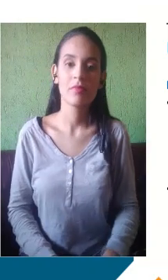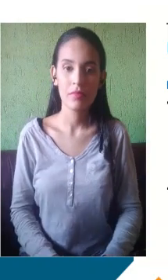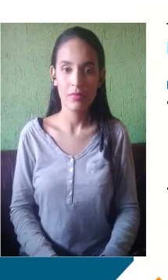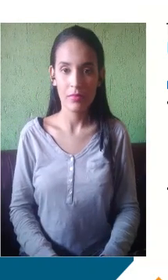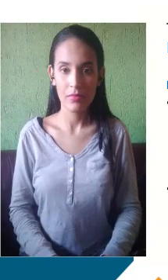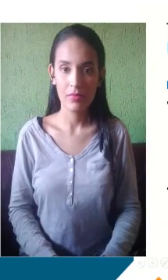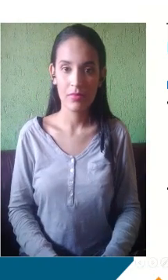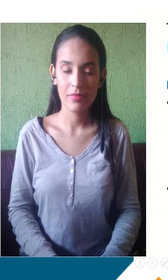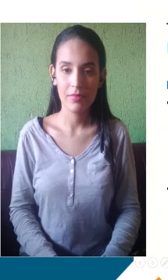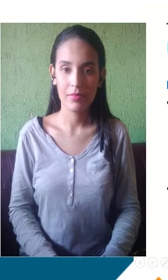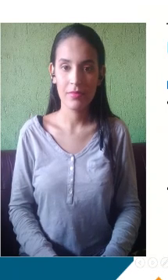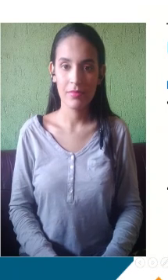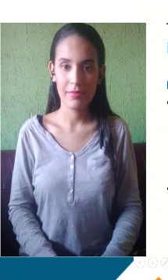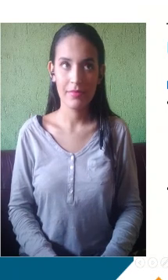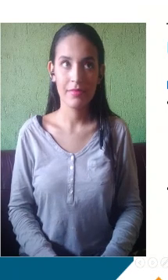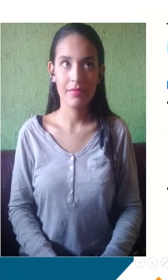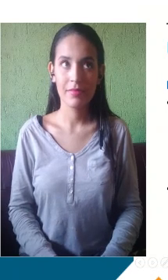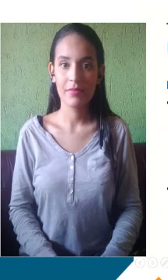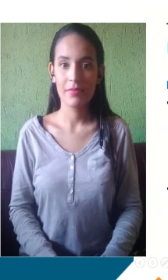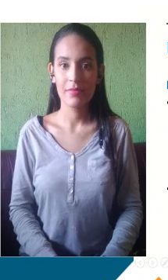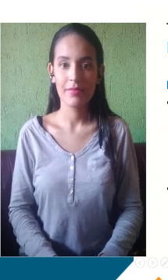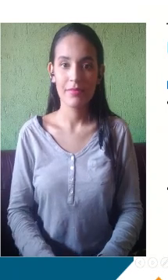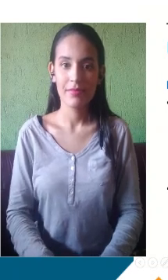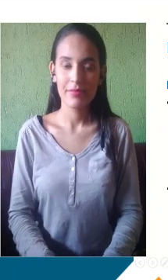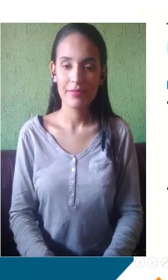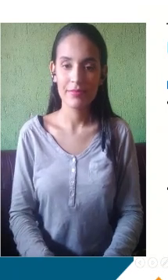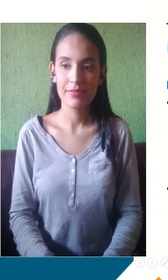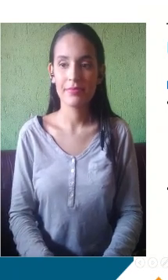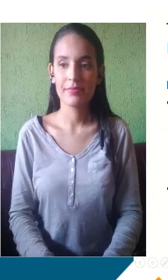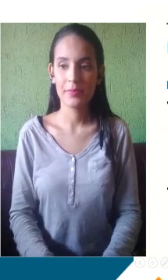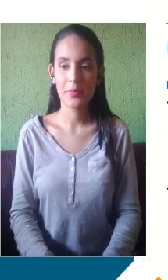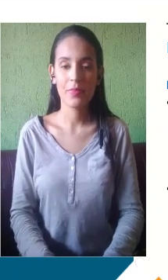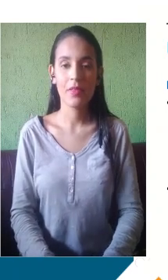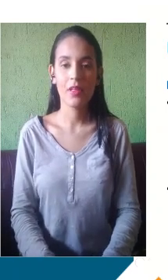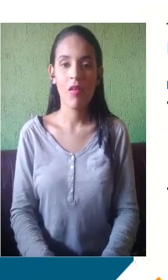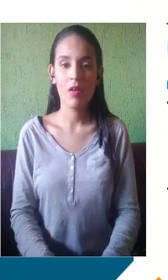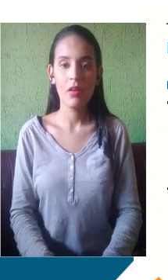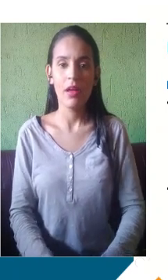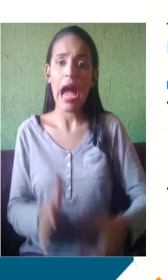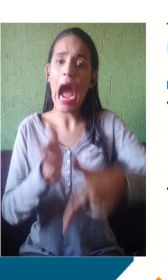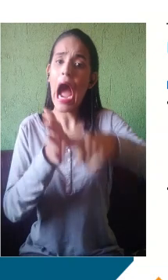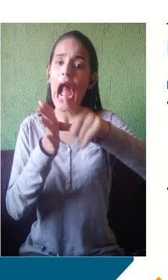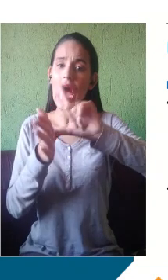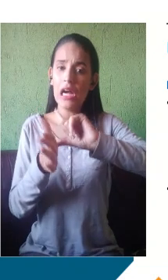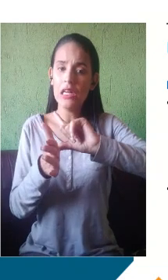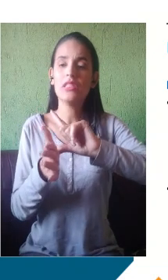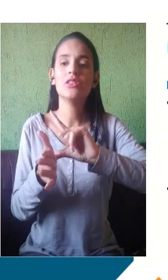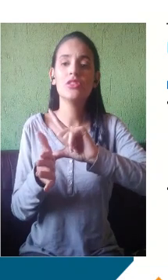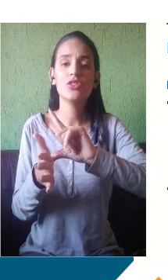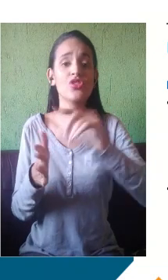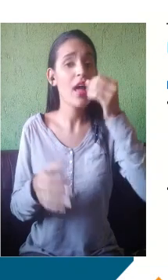e, posteriormente, apresenta a tese. Essa estrutura retórica aqui, ou essa